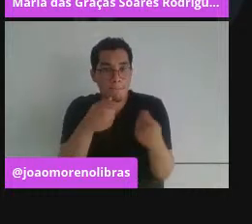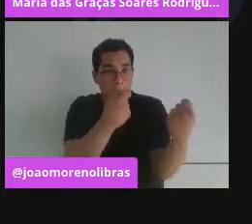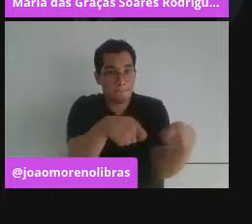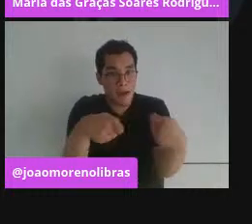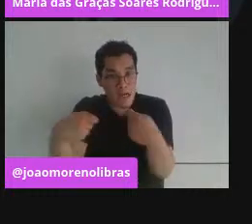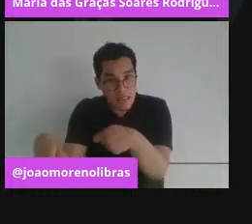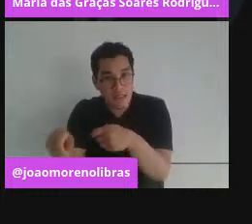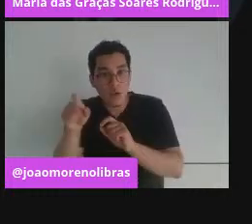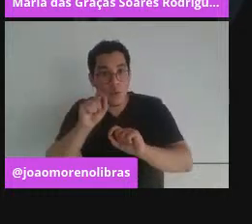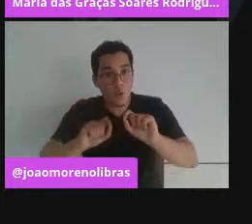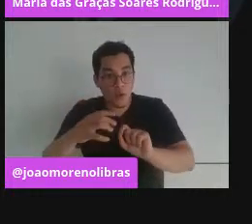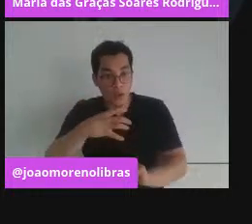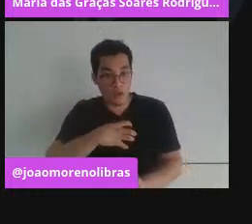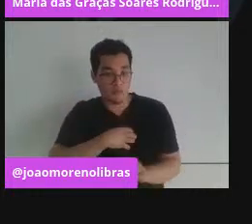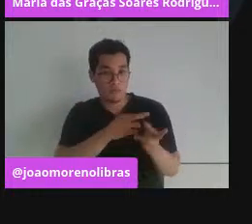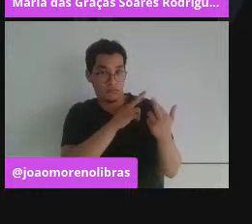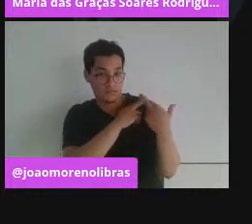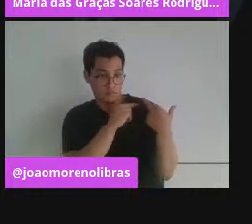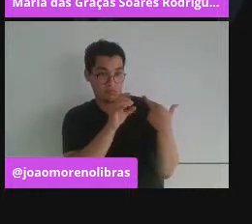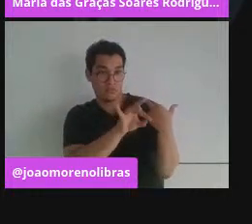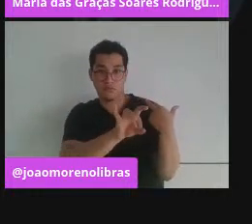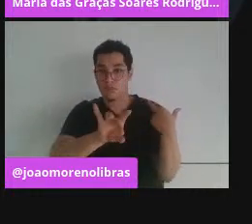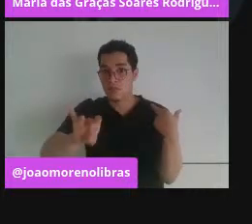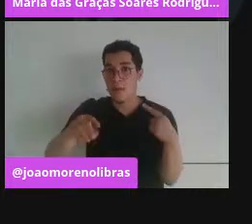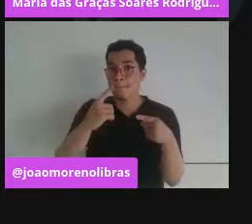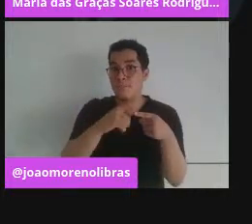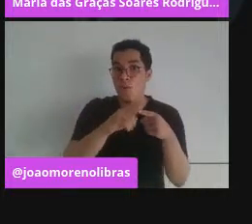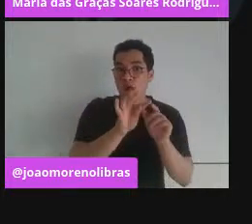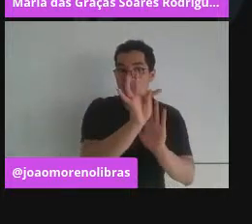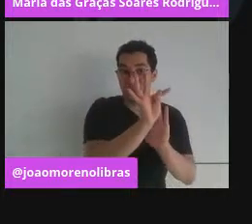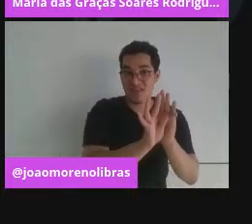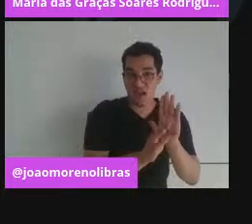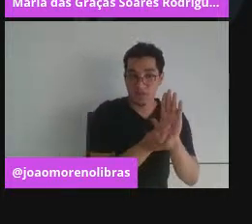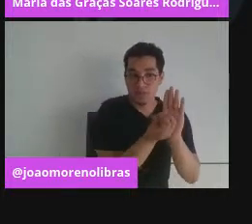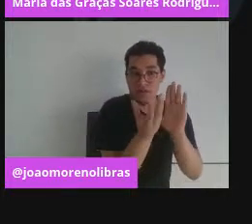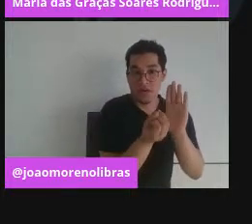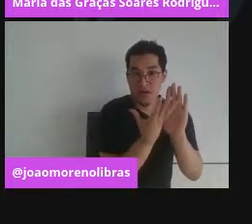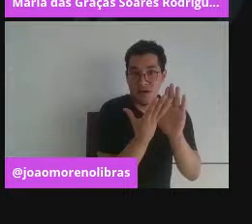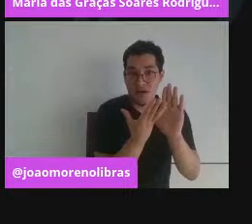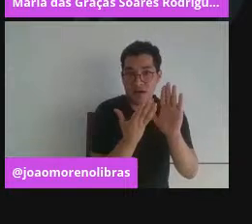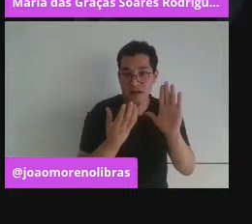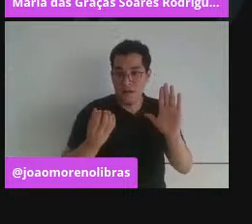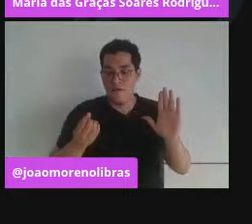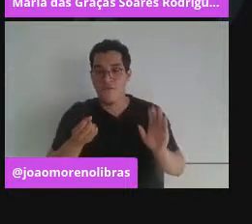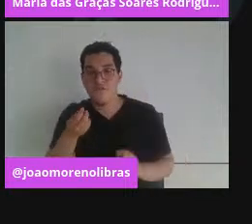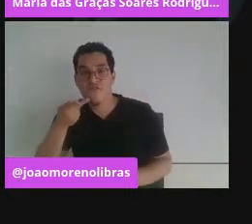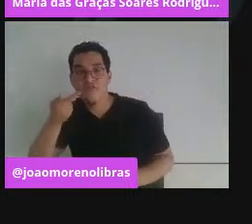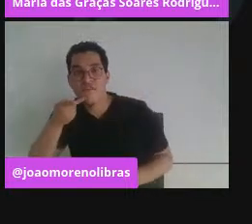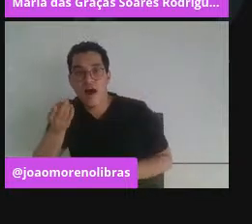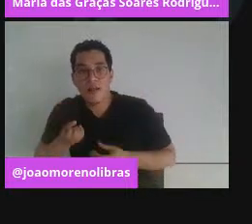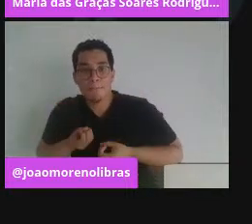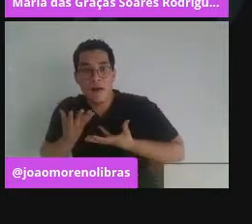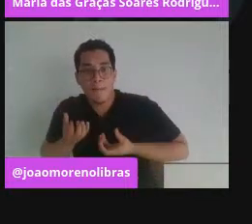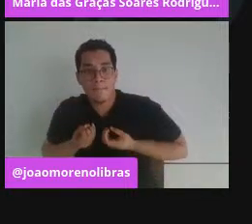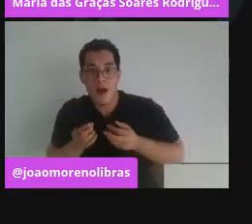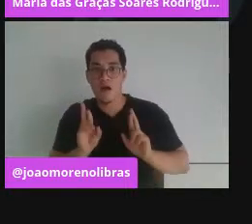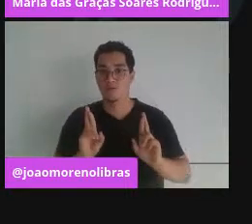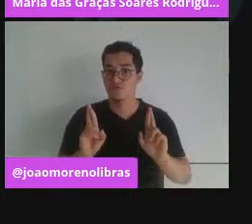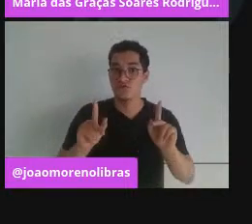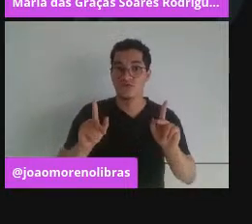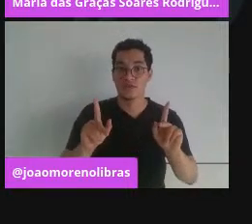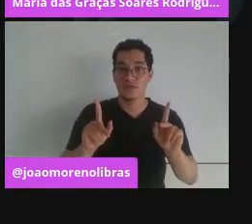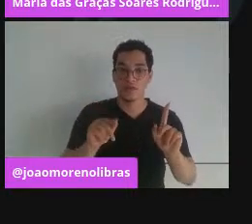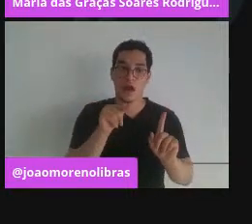enunciação falada da enunciação escrita. Esta se situa em dois planos, o que escreve se enuncia ao